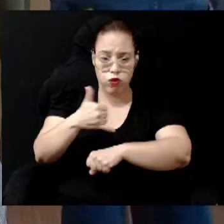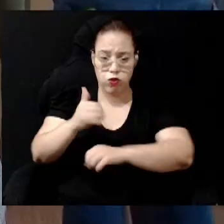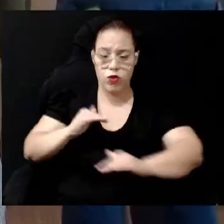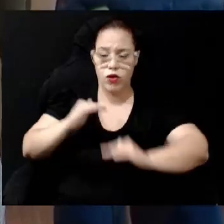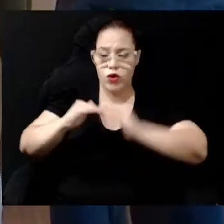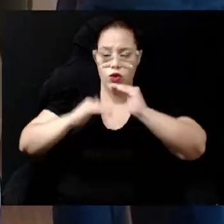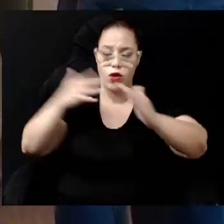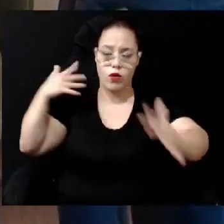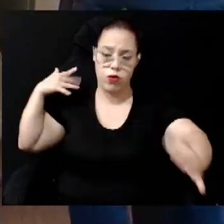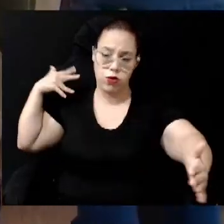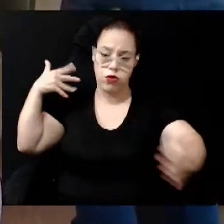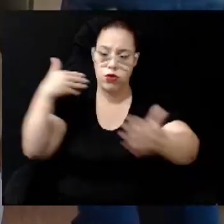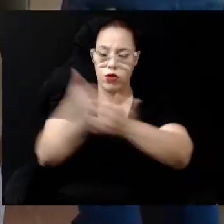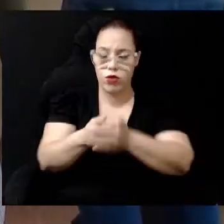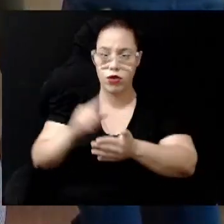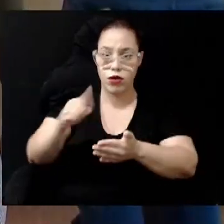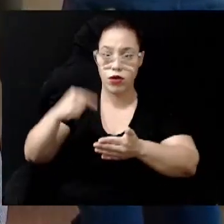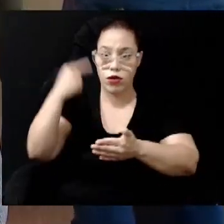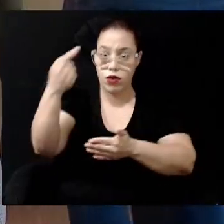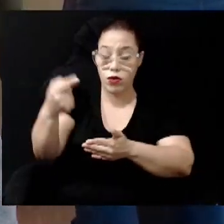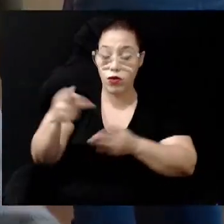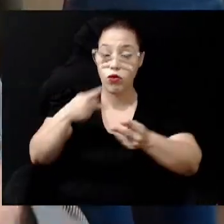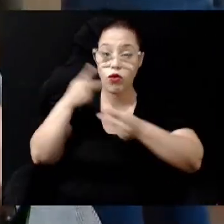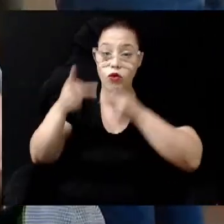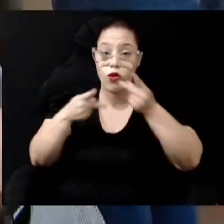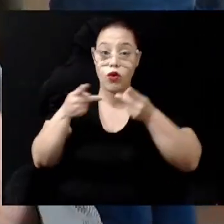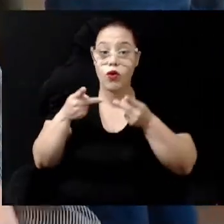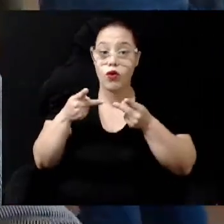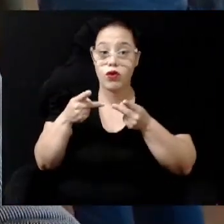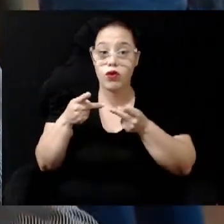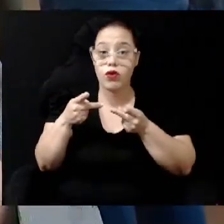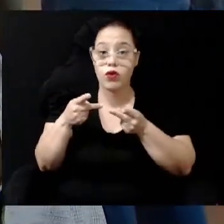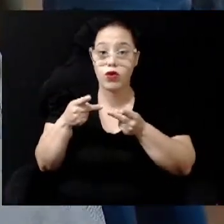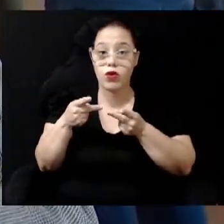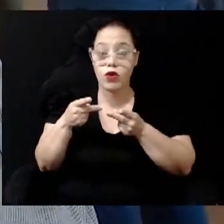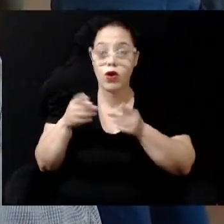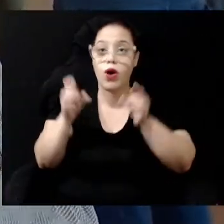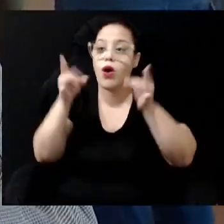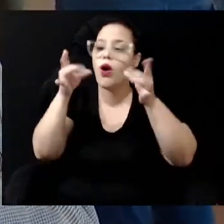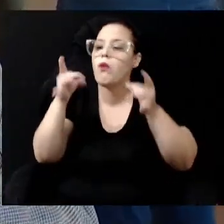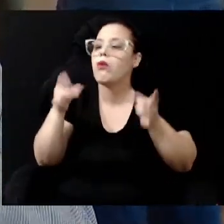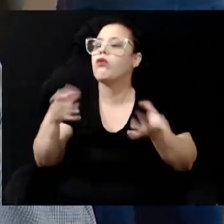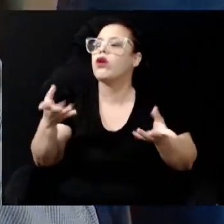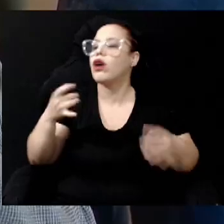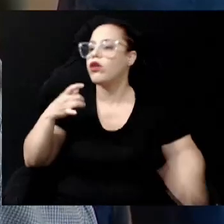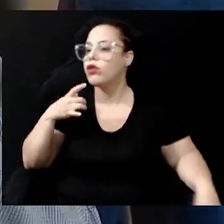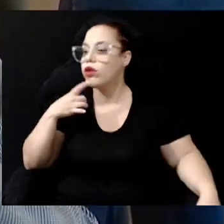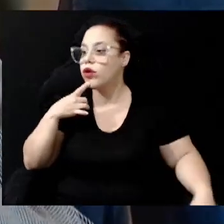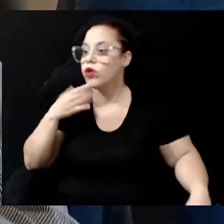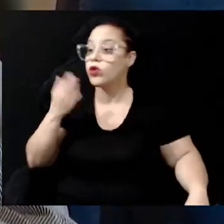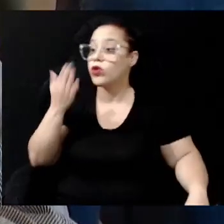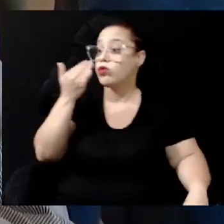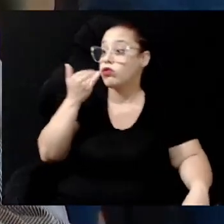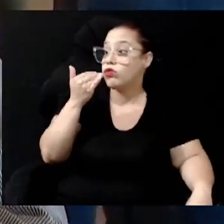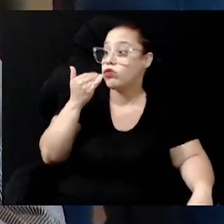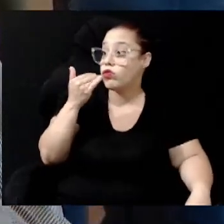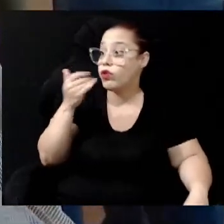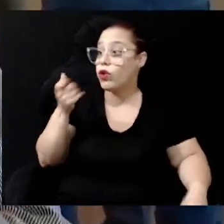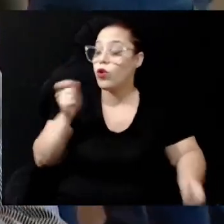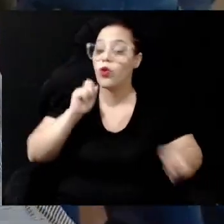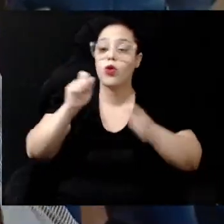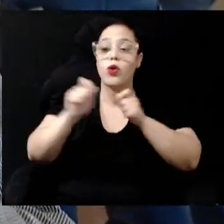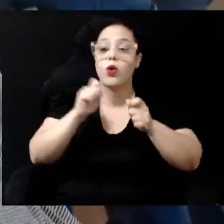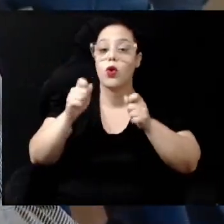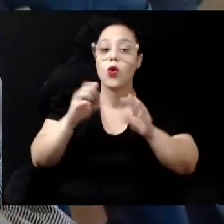E depois, falando sobre a especificidade dos alimentos na funcionalidade. Quer